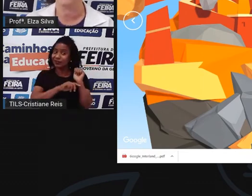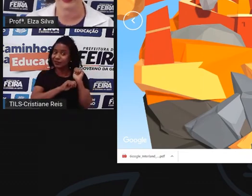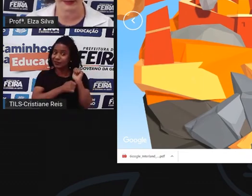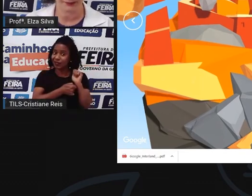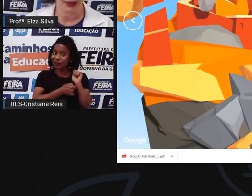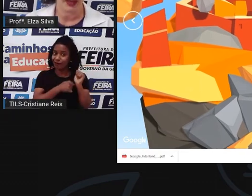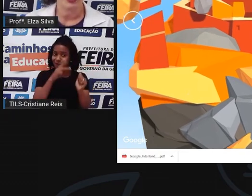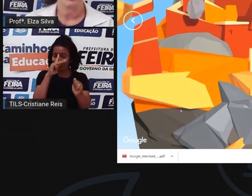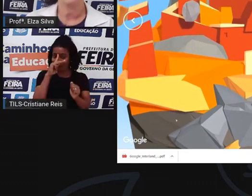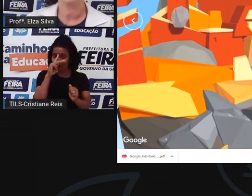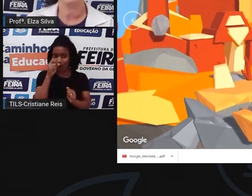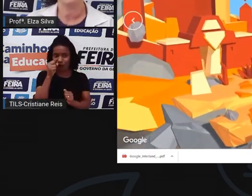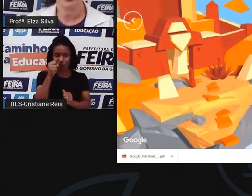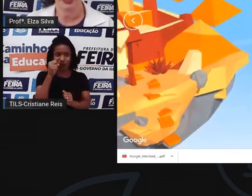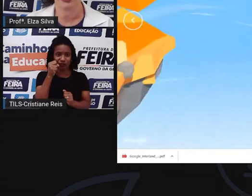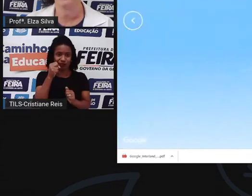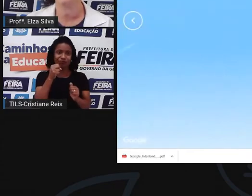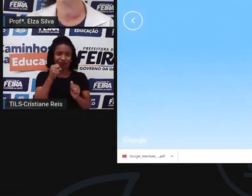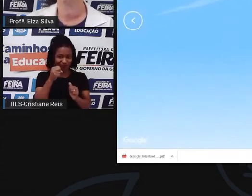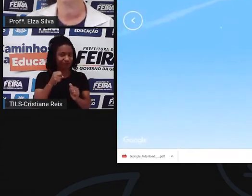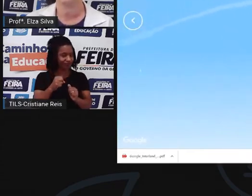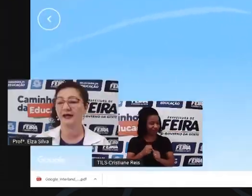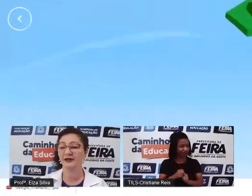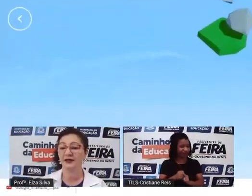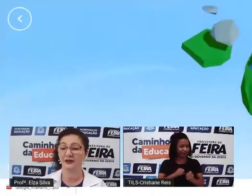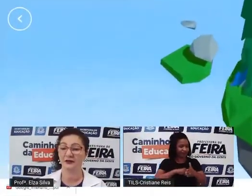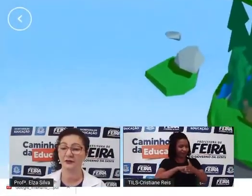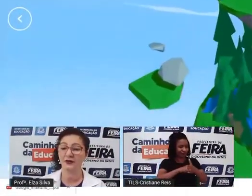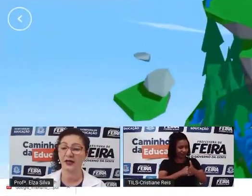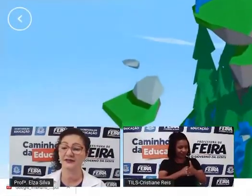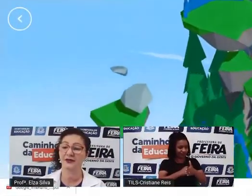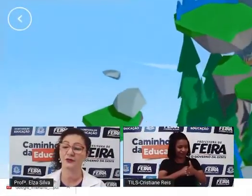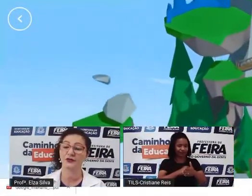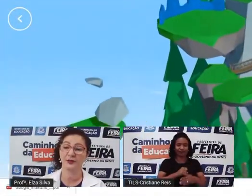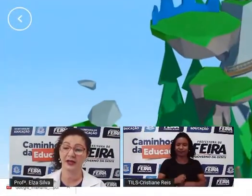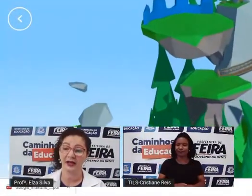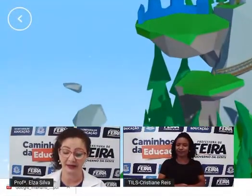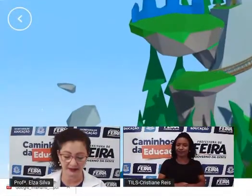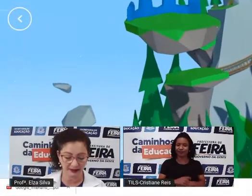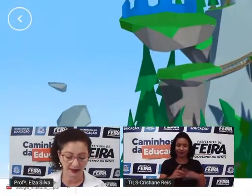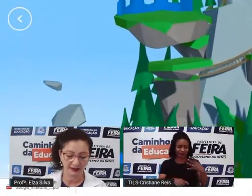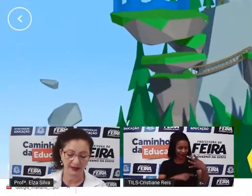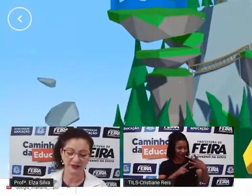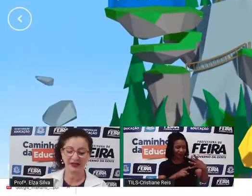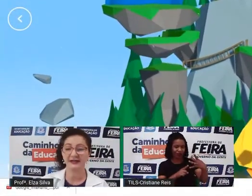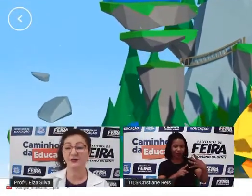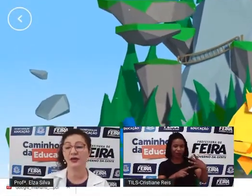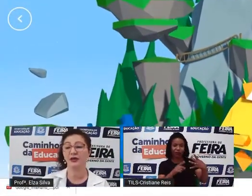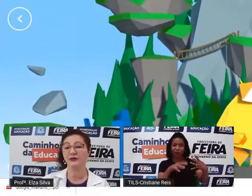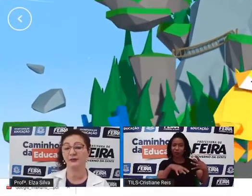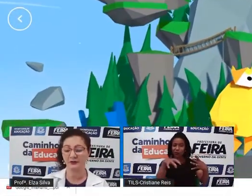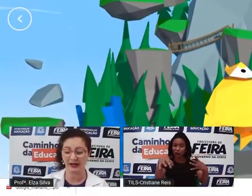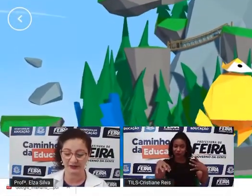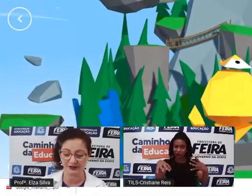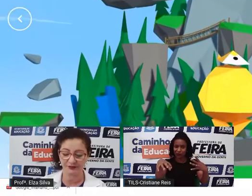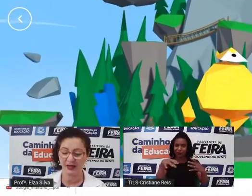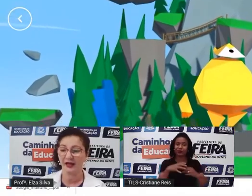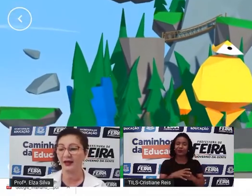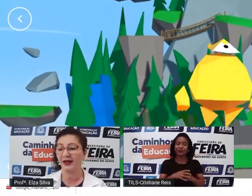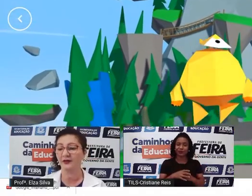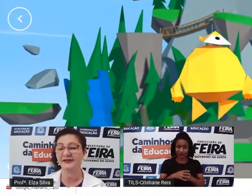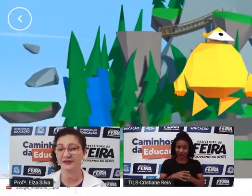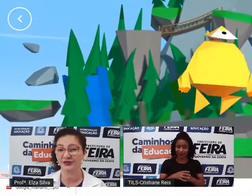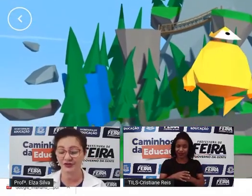segredos. E o último reino, Kind Kingdom, It's Good to Be Kind, neste caso é o reino da bondade.